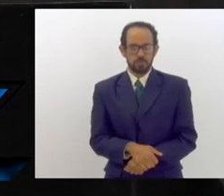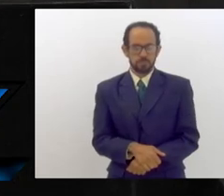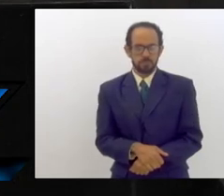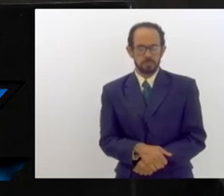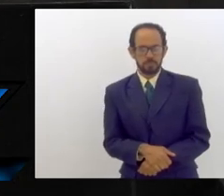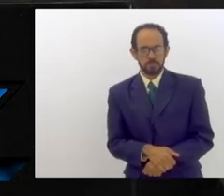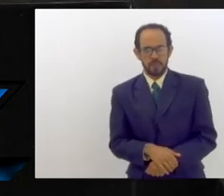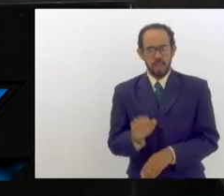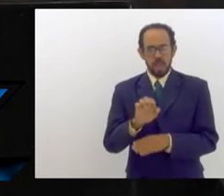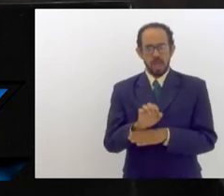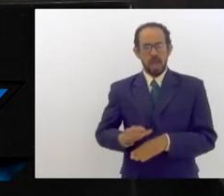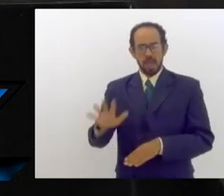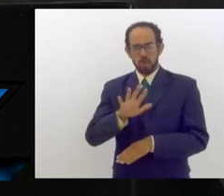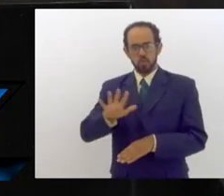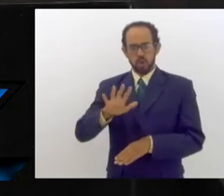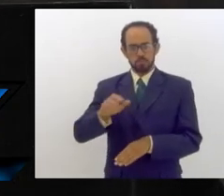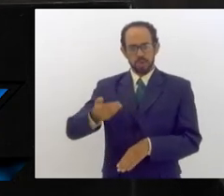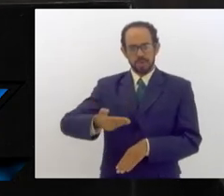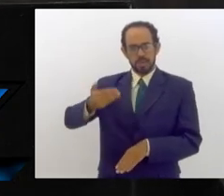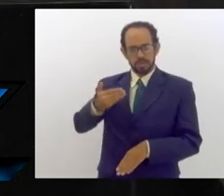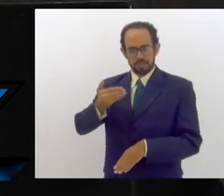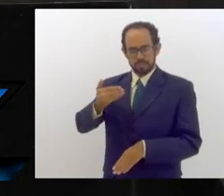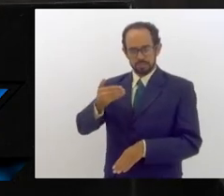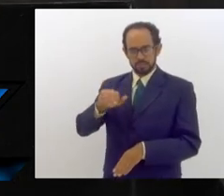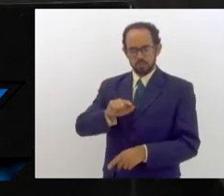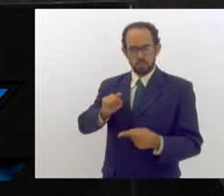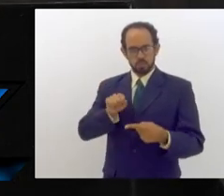a Europa como um centro econômico